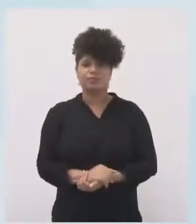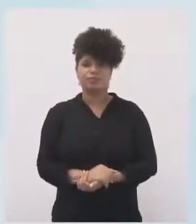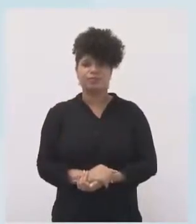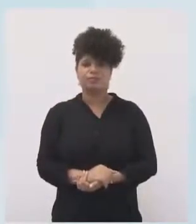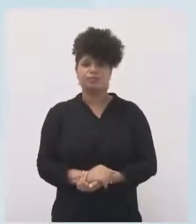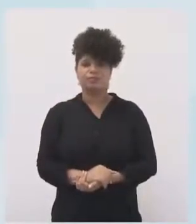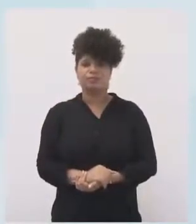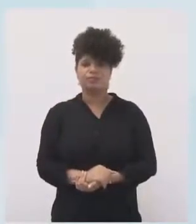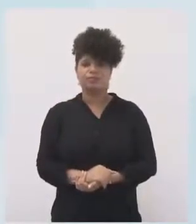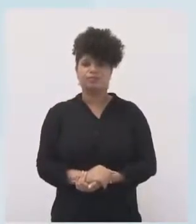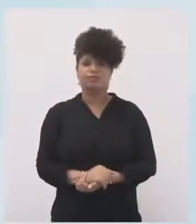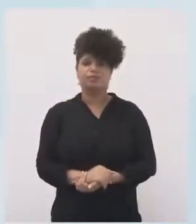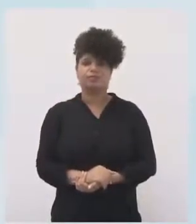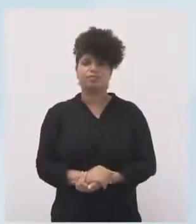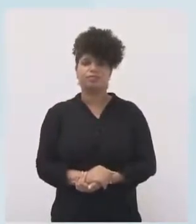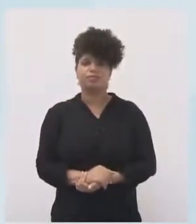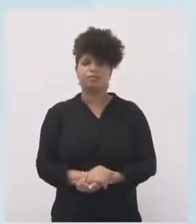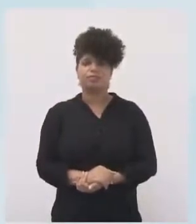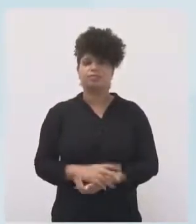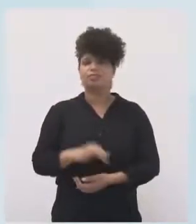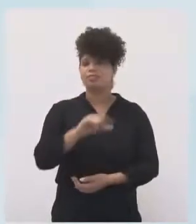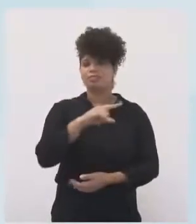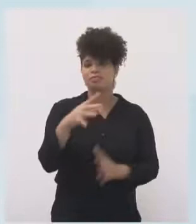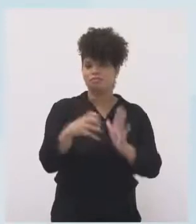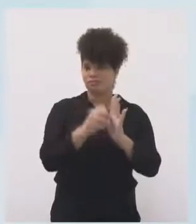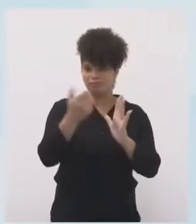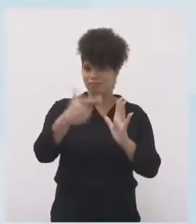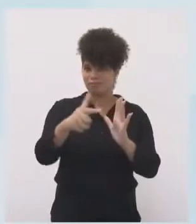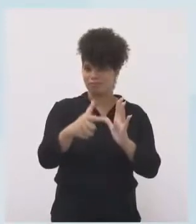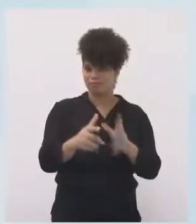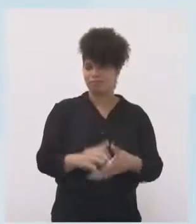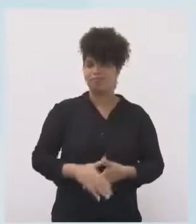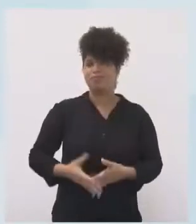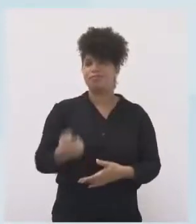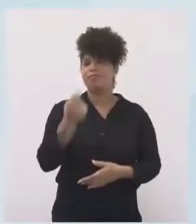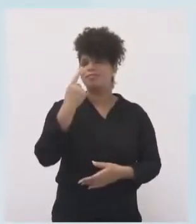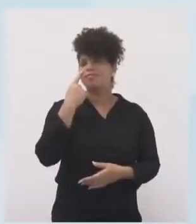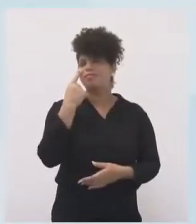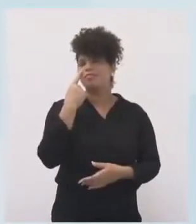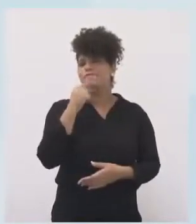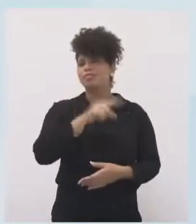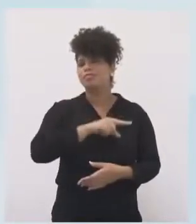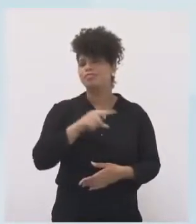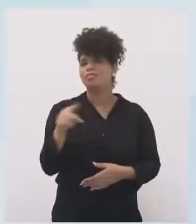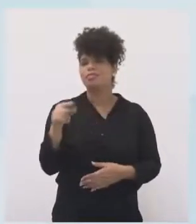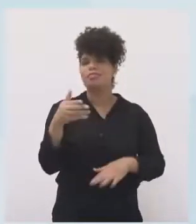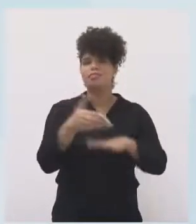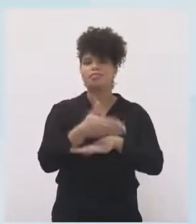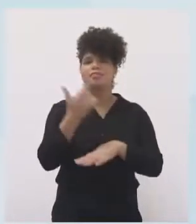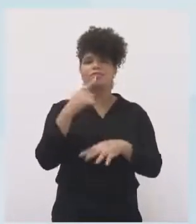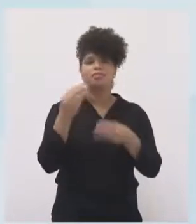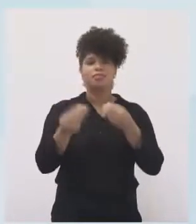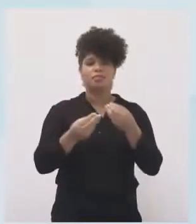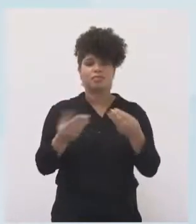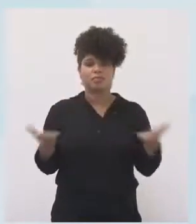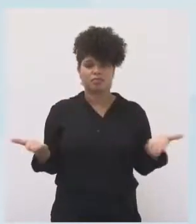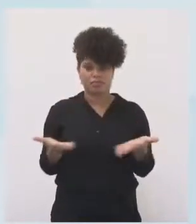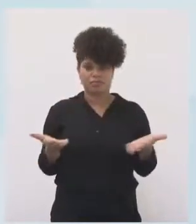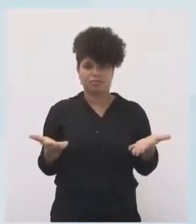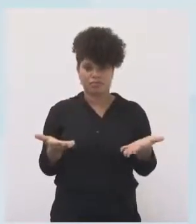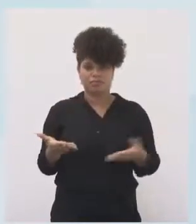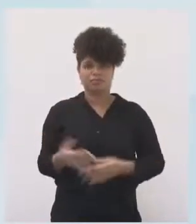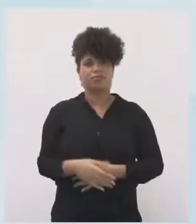Então, para a gente, quem não tem o registro ainda, vão ver, então, como que vocês podem ter o acesso, inclusive agora,